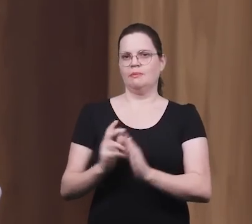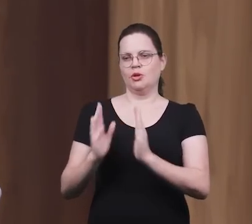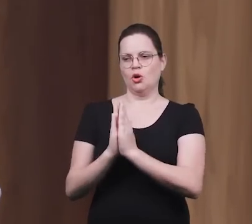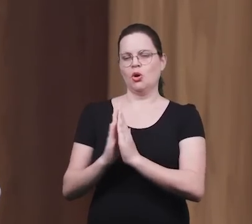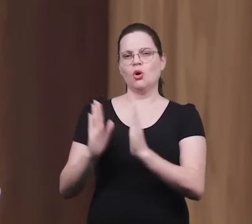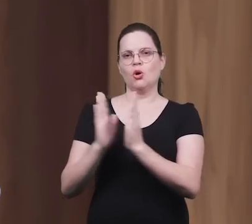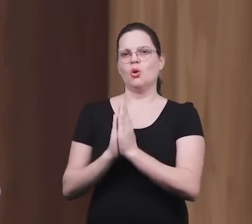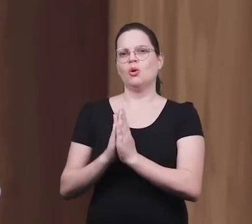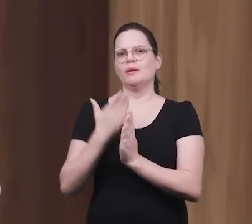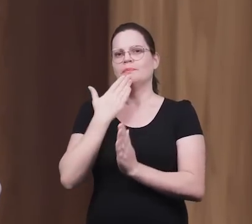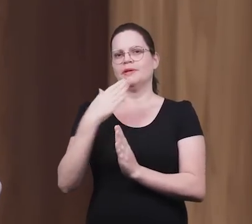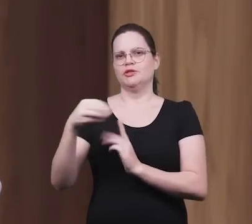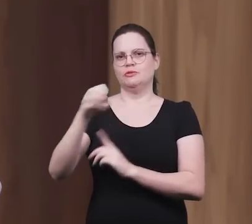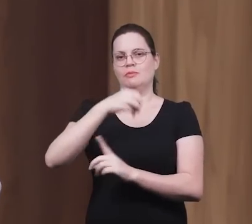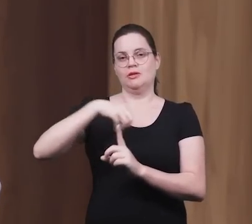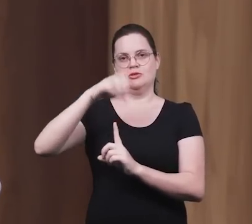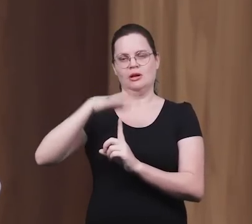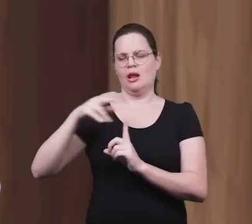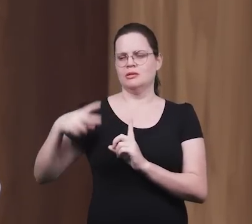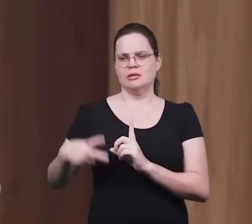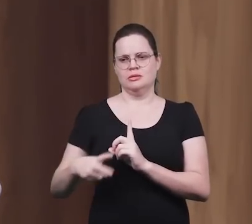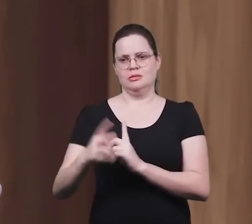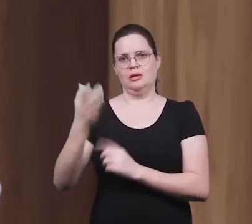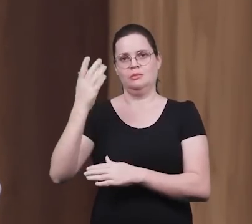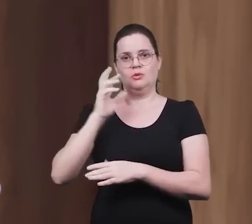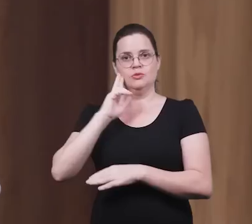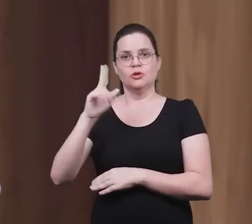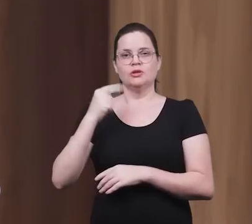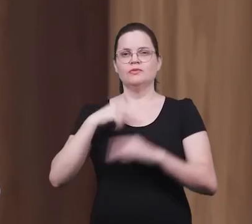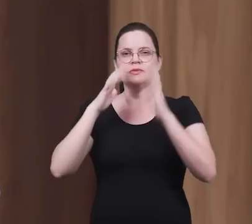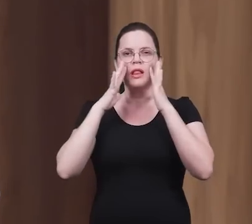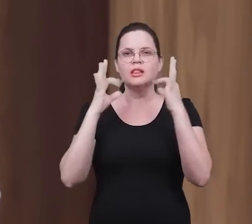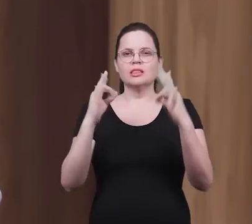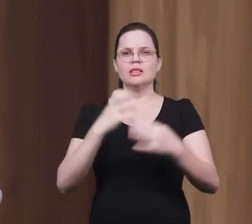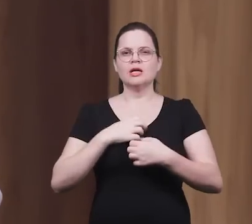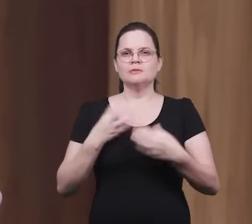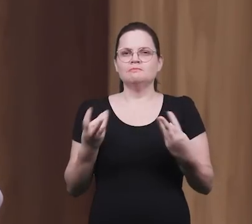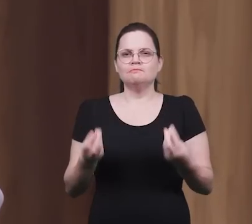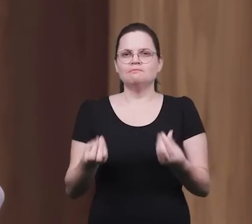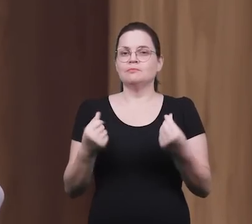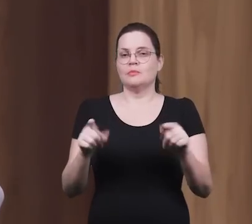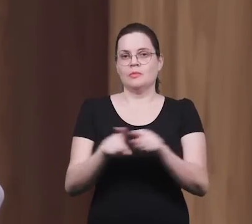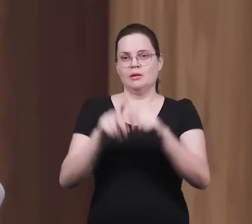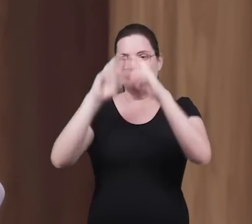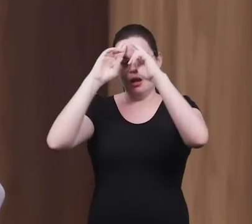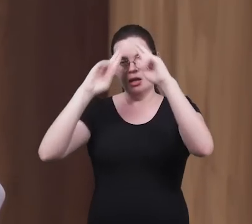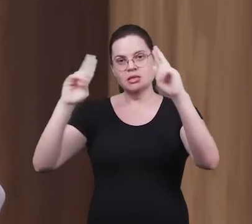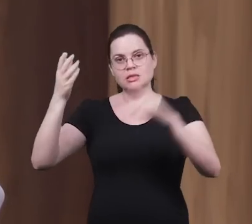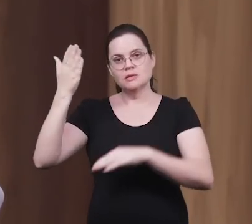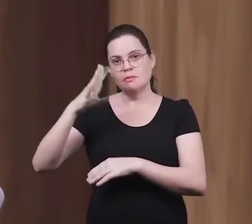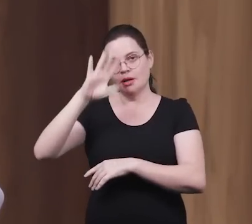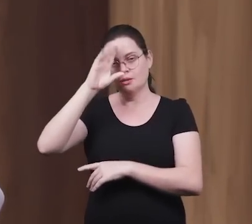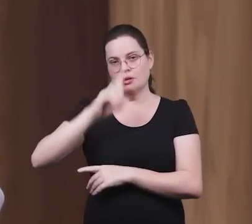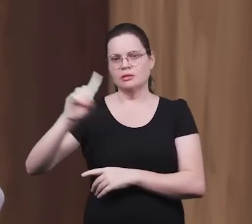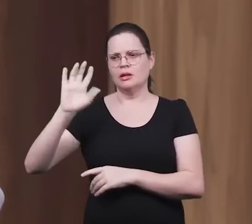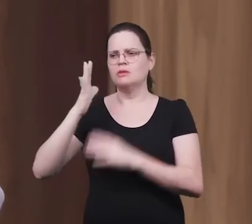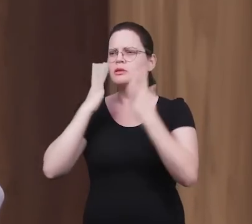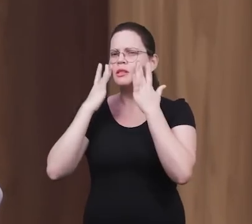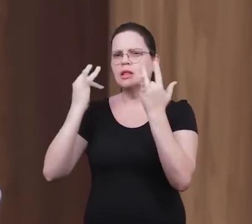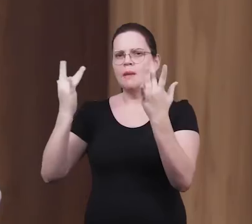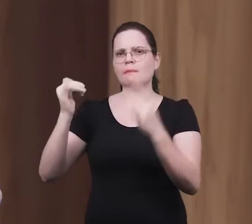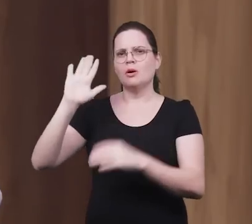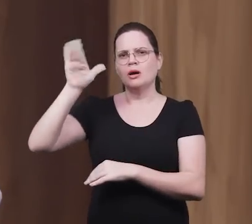pelas armas espirituais. É você estar atento com sensibilidade, respeito, reverência ao